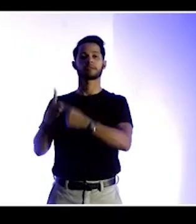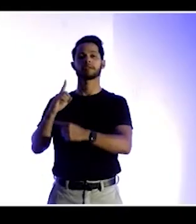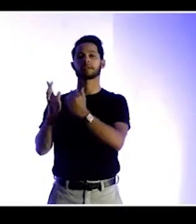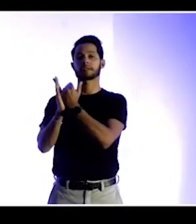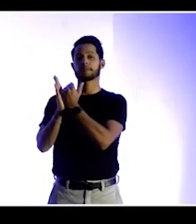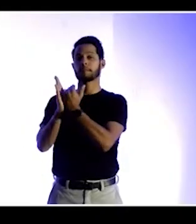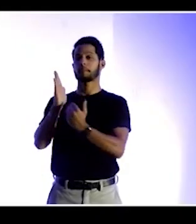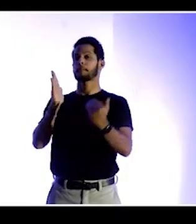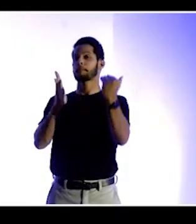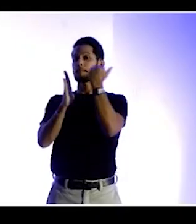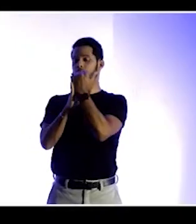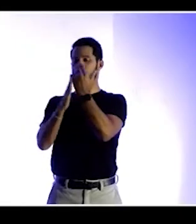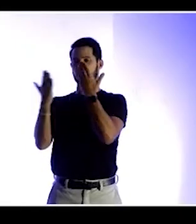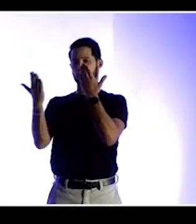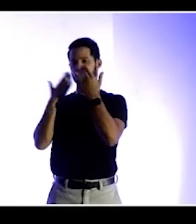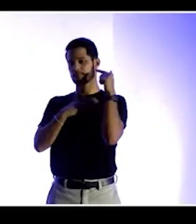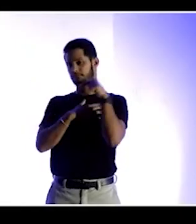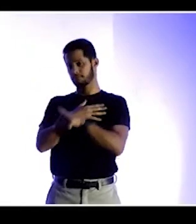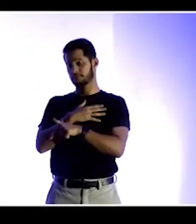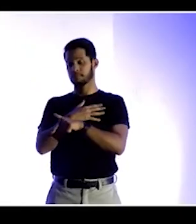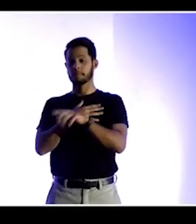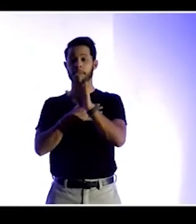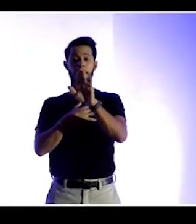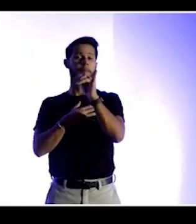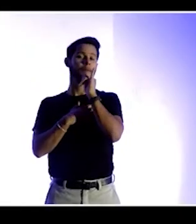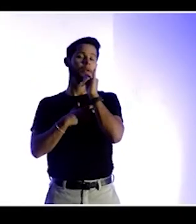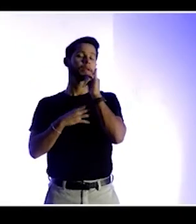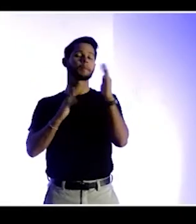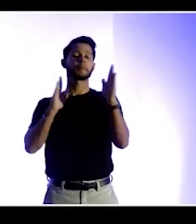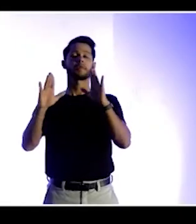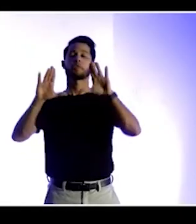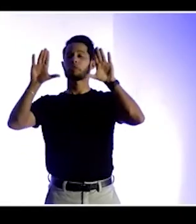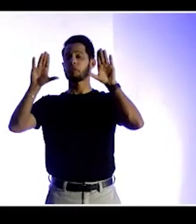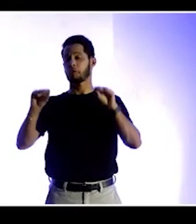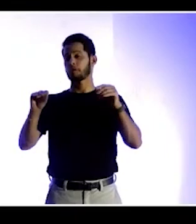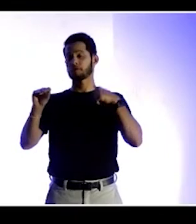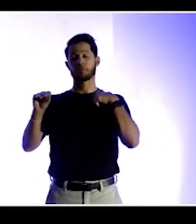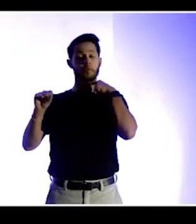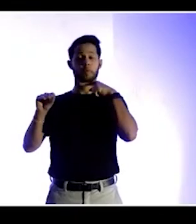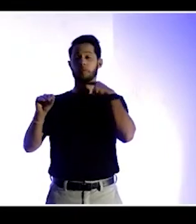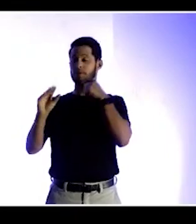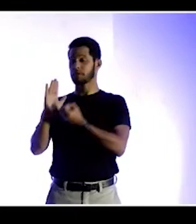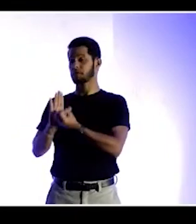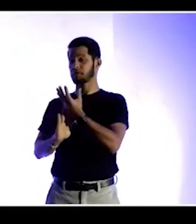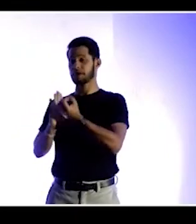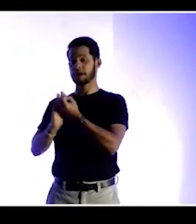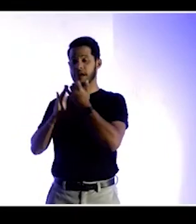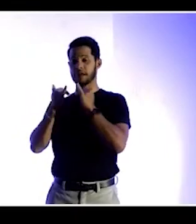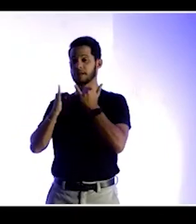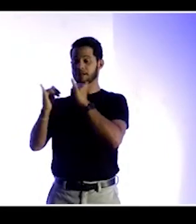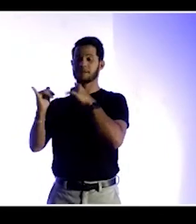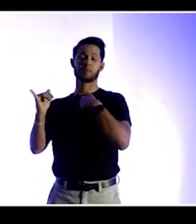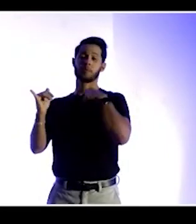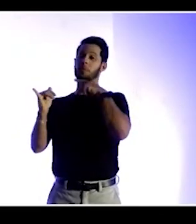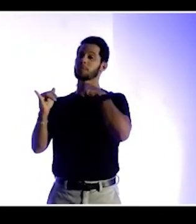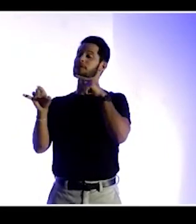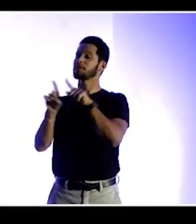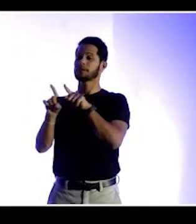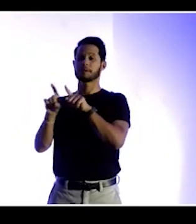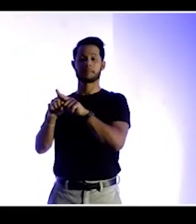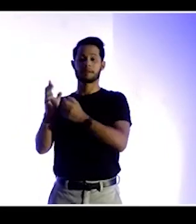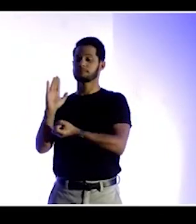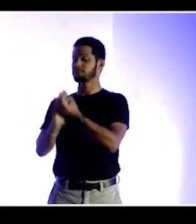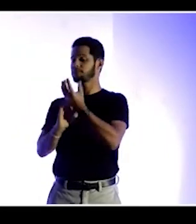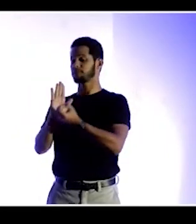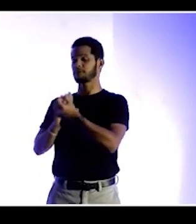em Itaipu. Mas como eu não consigo gerar energia de noite, não consigo represar o sol, eu não vou gerar 14 vezes mais energia